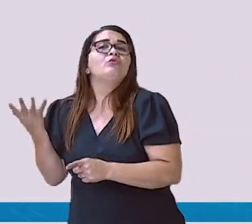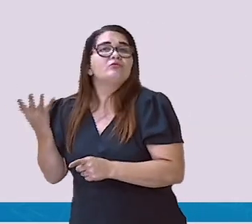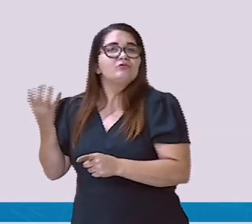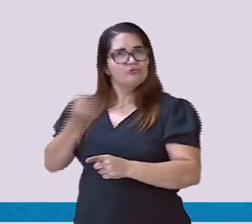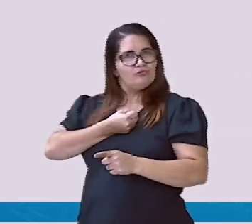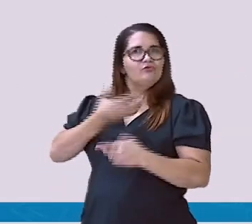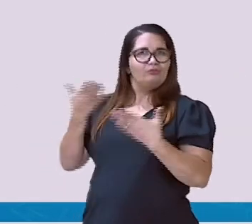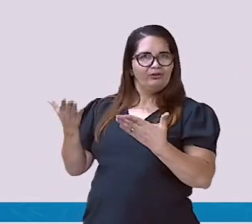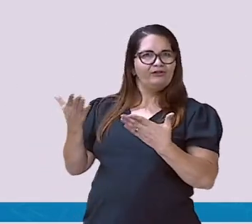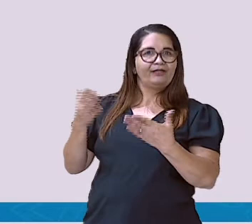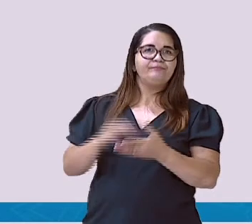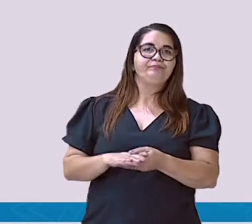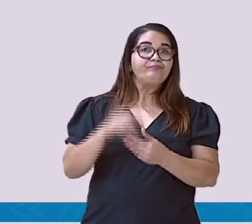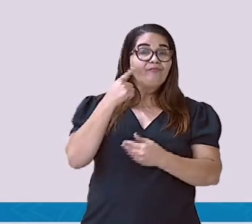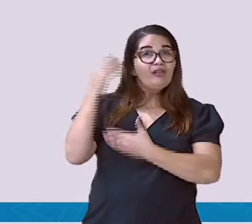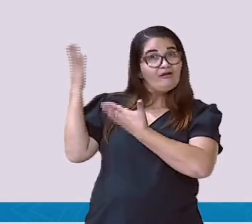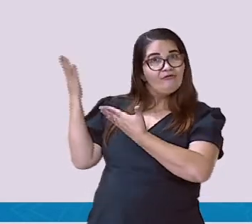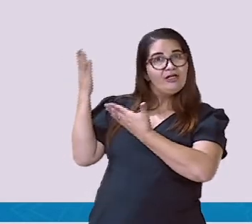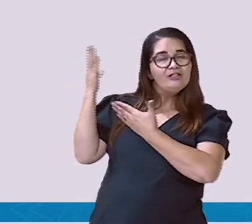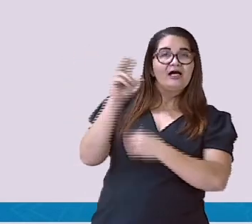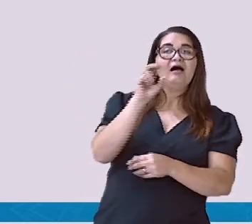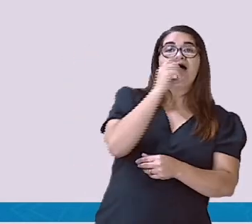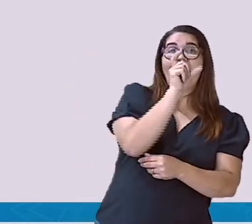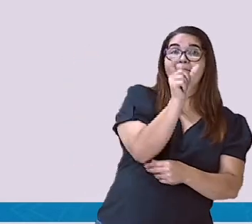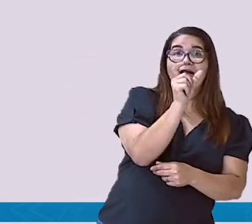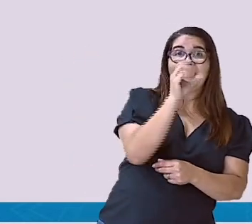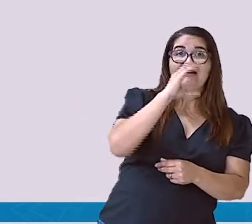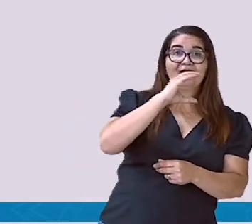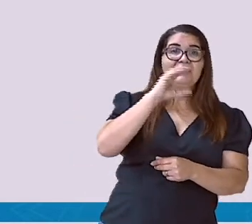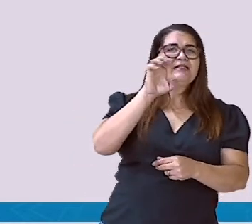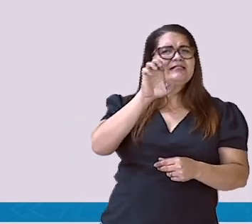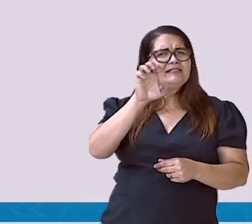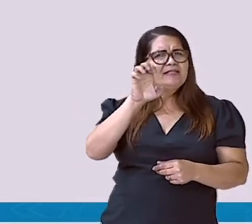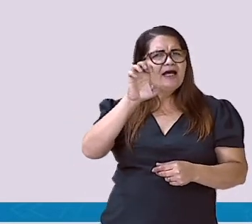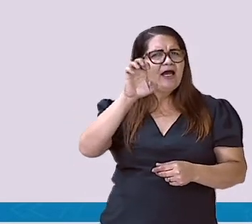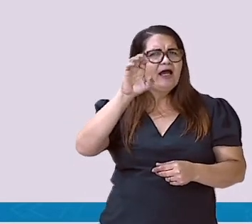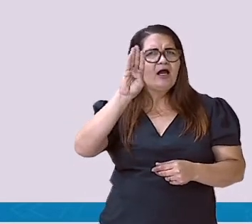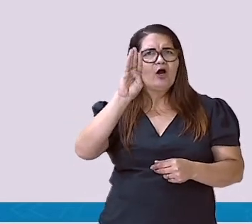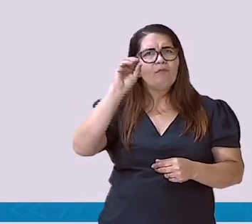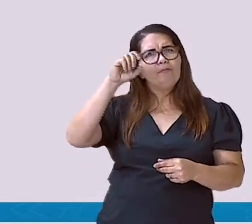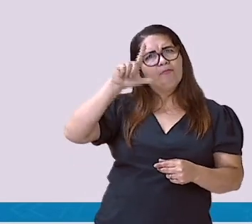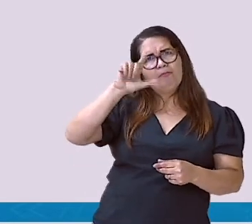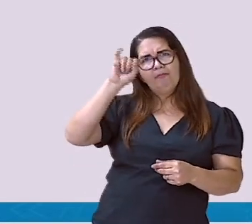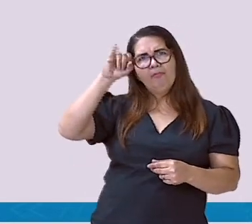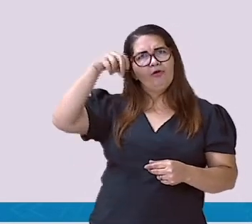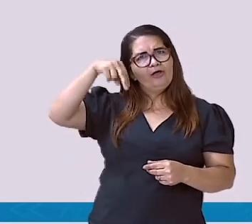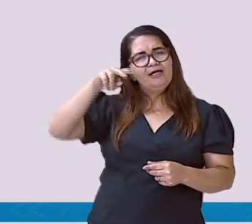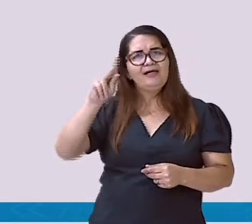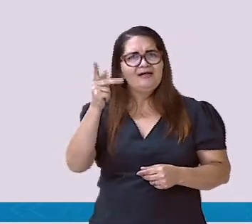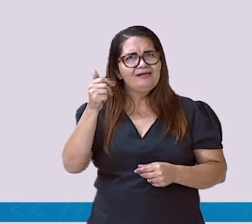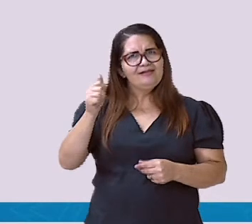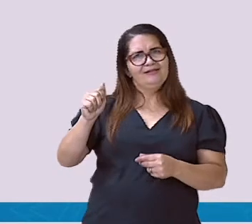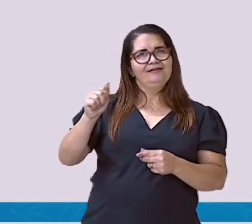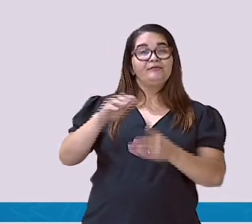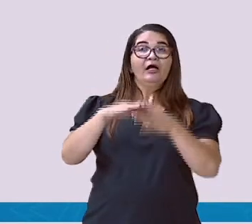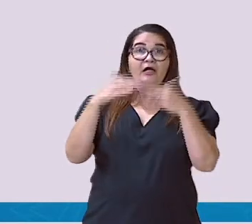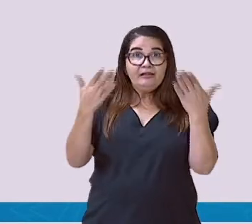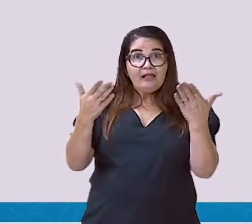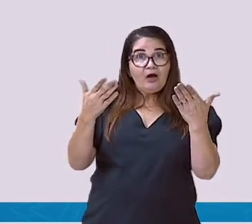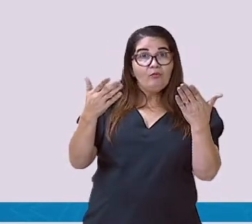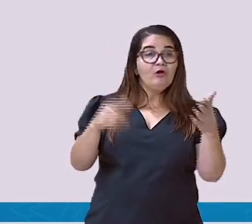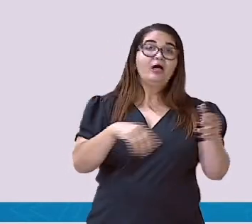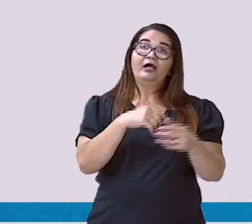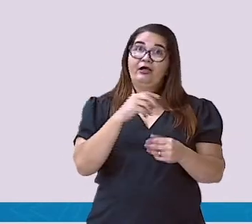palavra cebolinha. Cebolinha. Eu já vi aqui que eu tenho o N e o